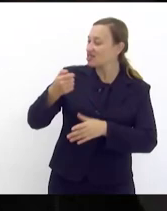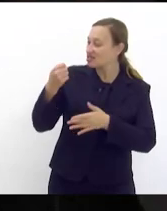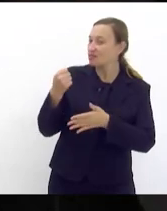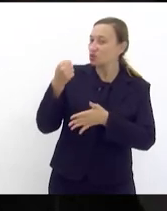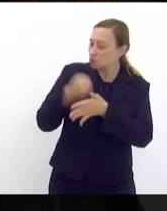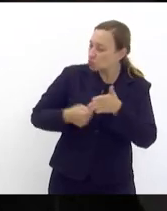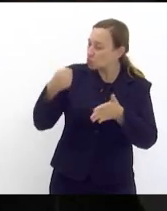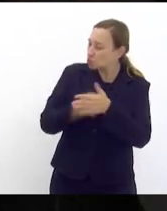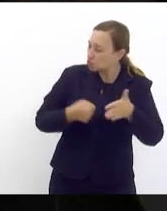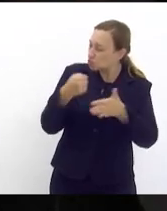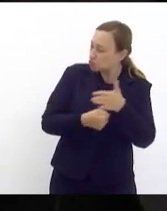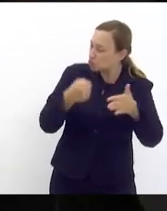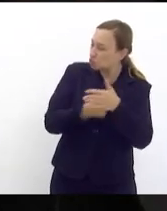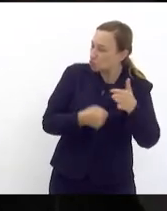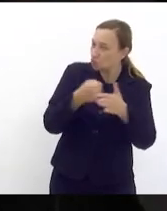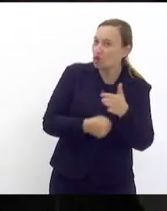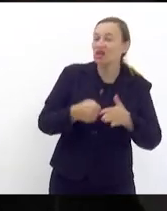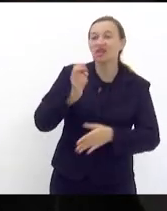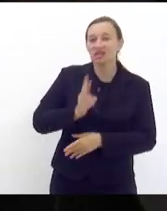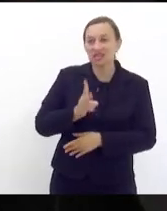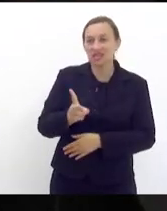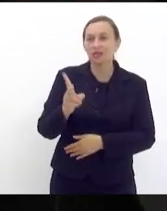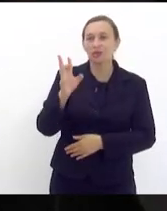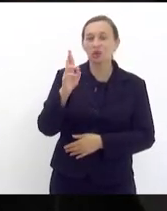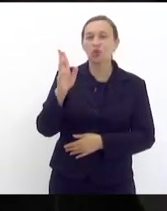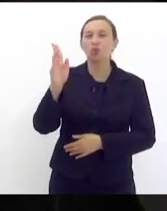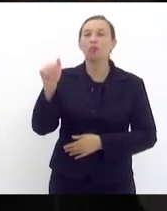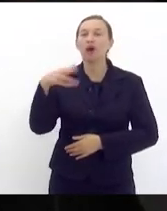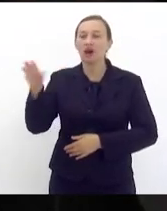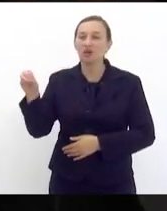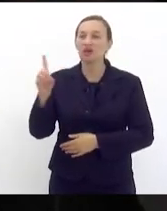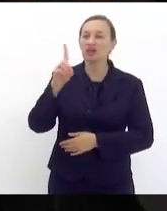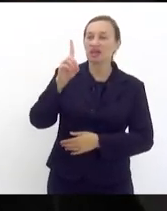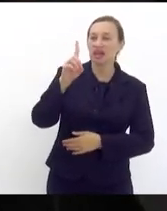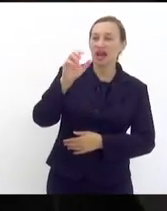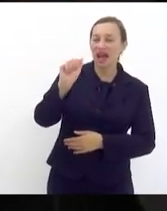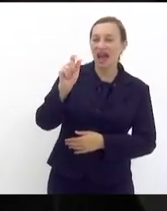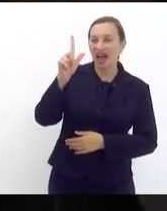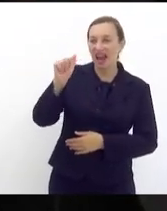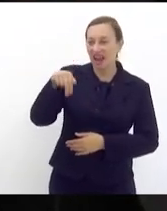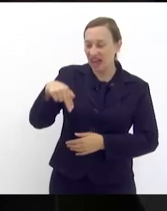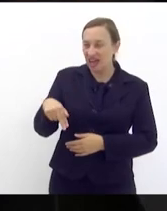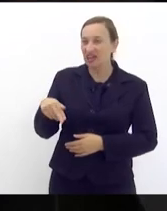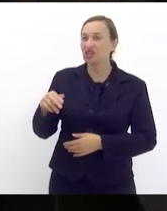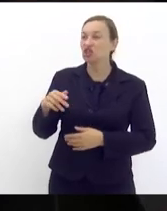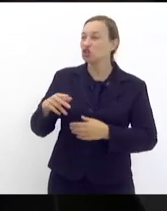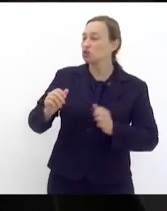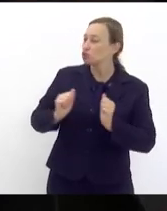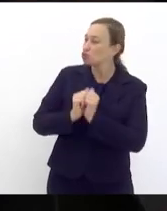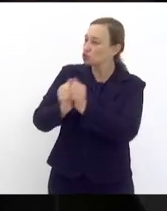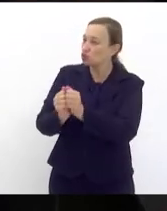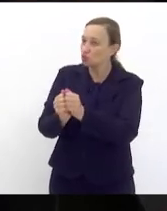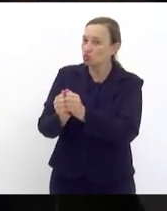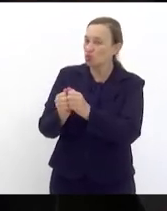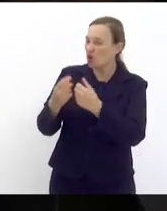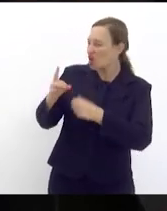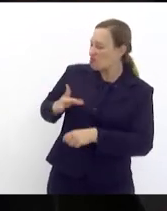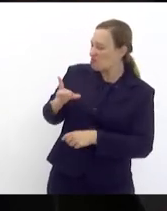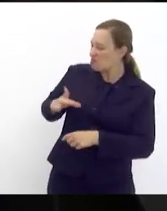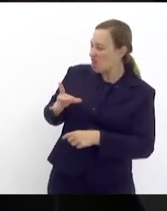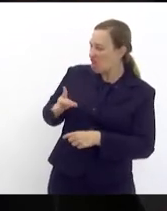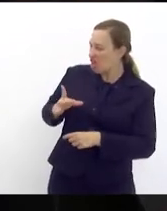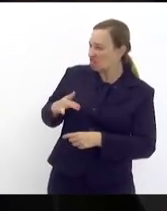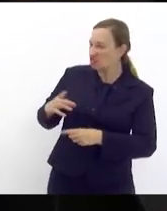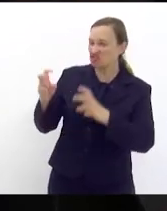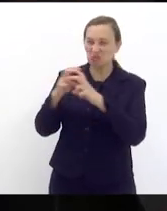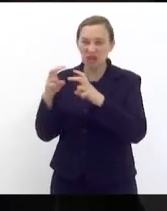e sempre Rubão e Alain junto nessa luta, sem ter medo de abrir a boca, sem ter medo de brigar, sem